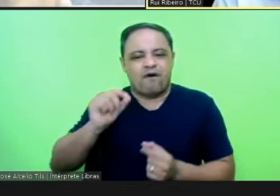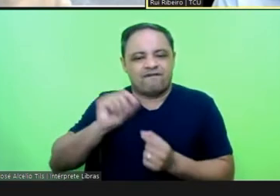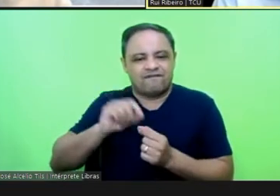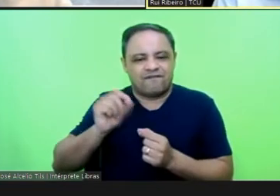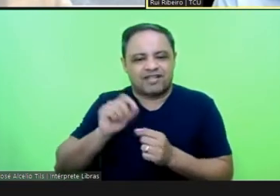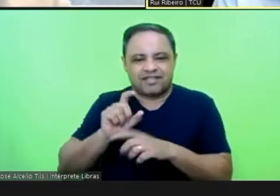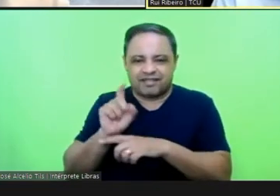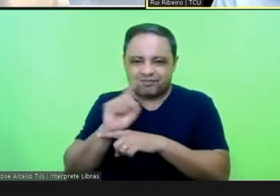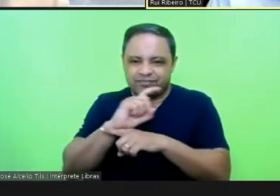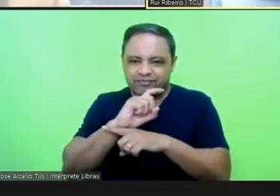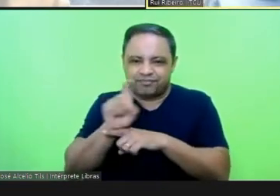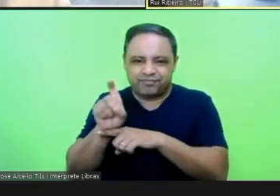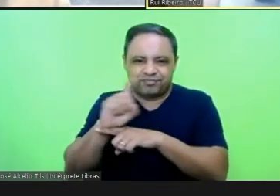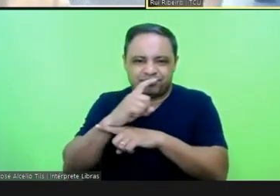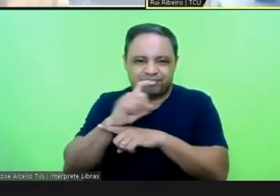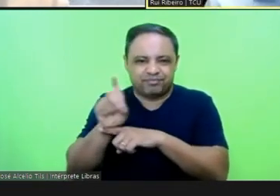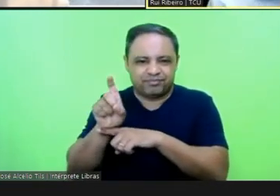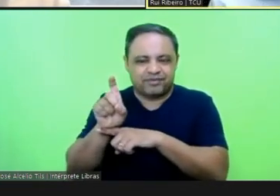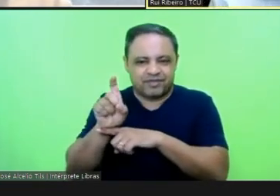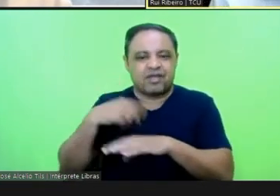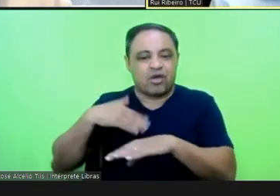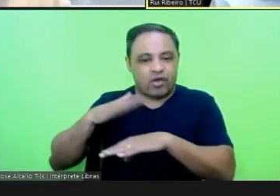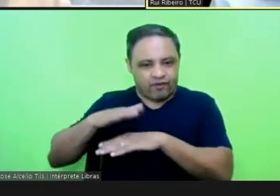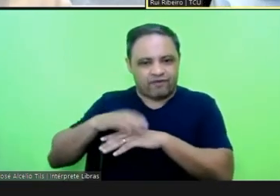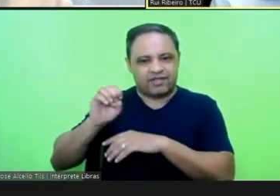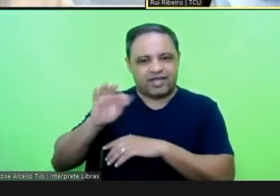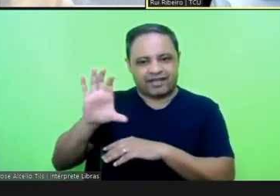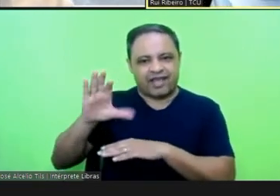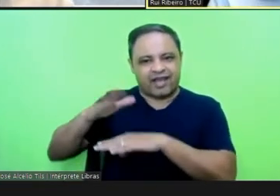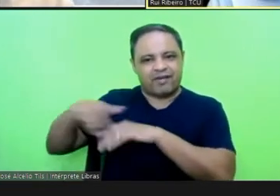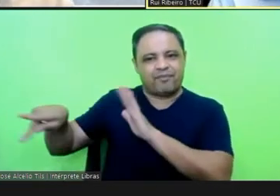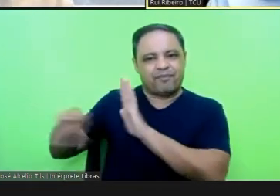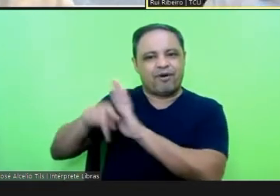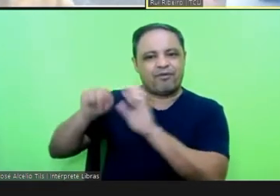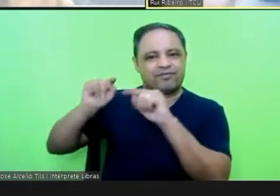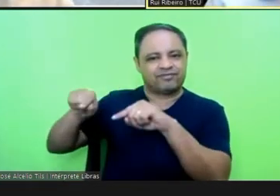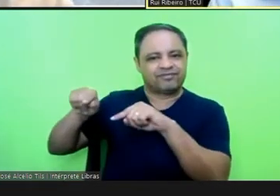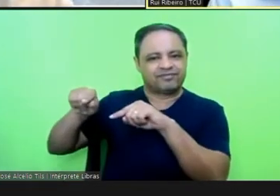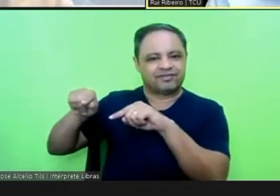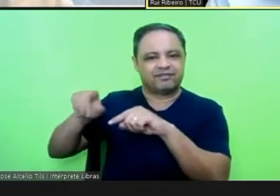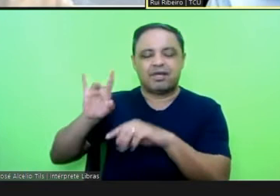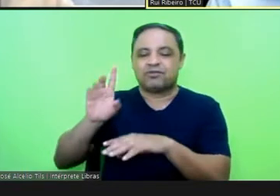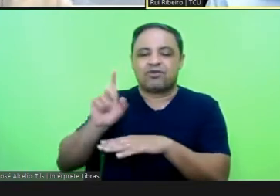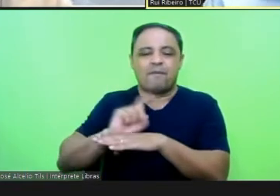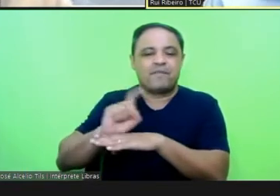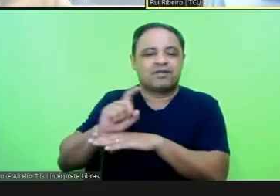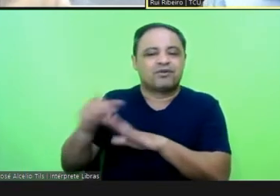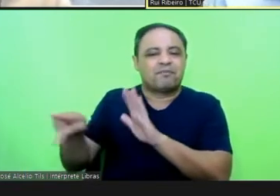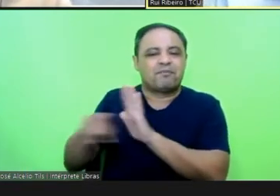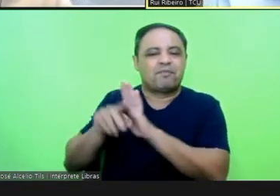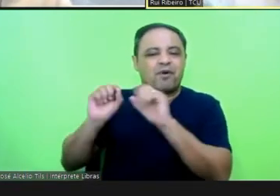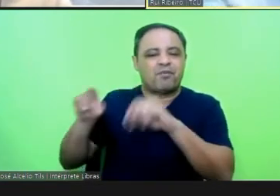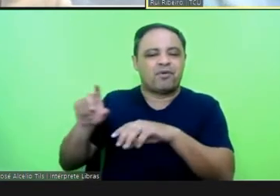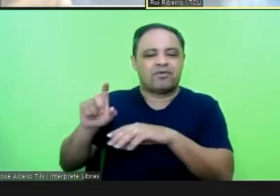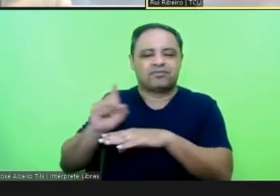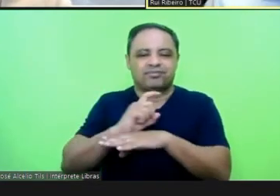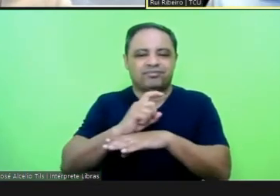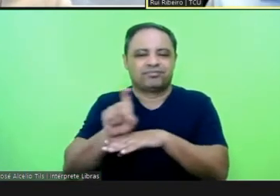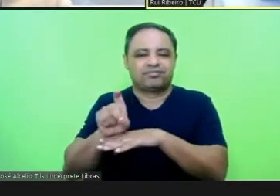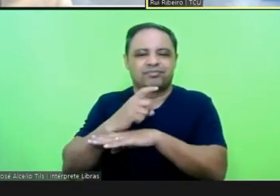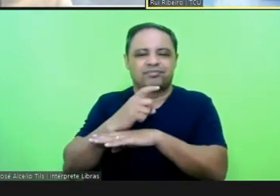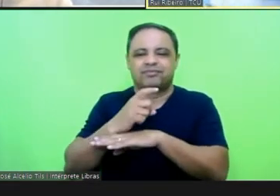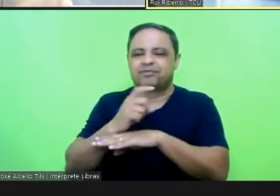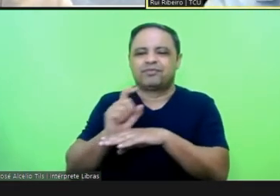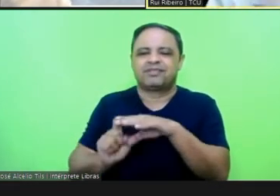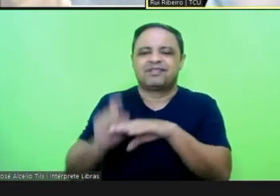periscópio do meu submarino. Eu vou fazer uma ETEC para esse periscópio aqui, que vai ser um periscópio que não precisa nem ser levantado. Daqui